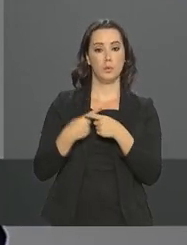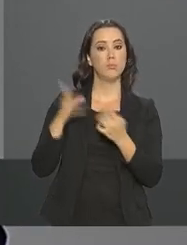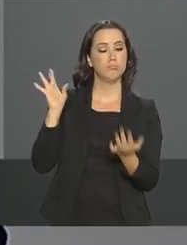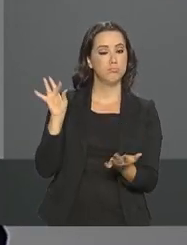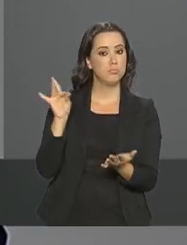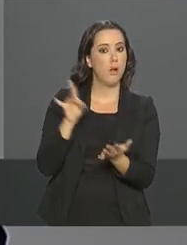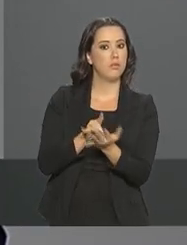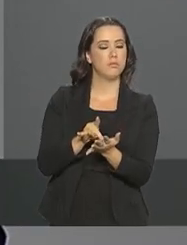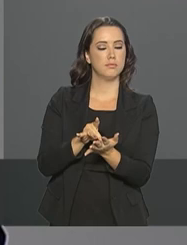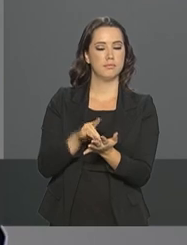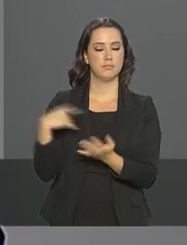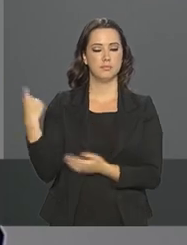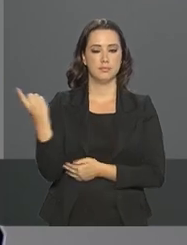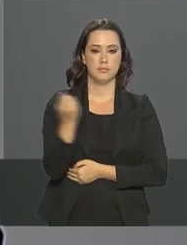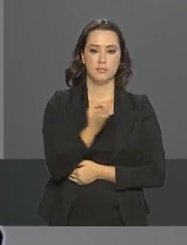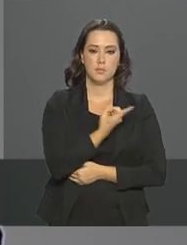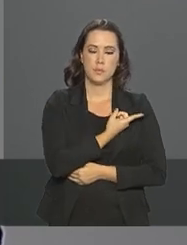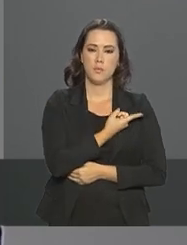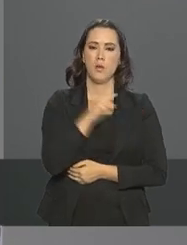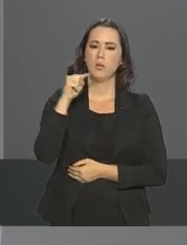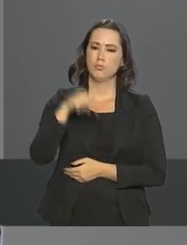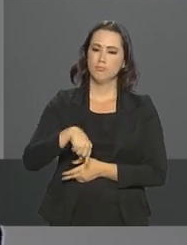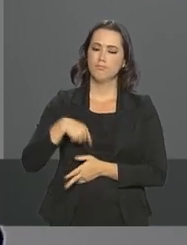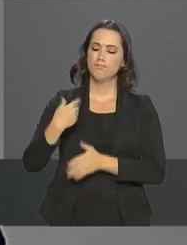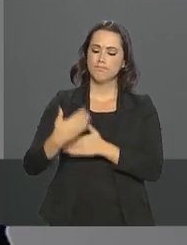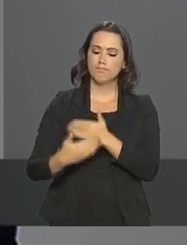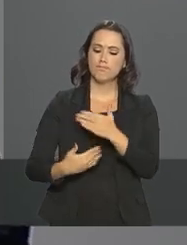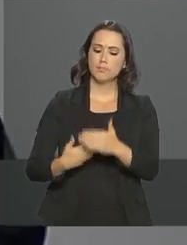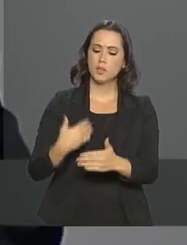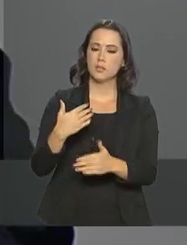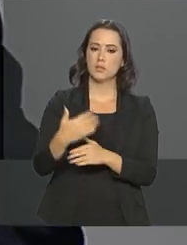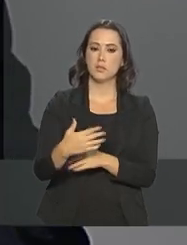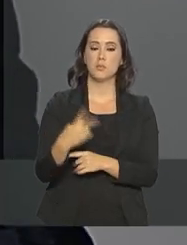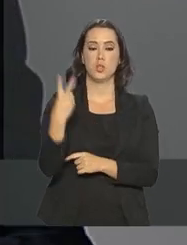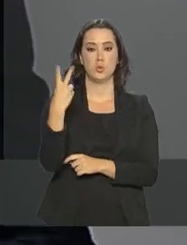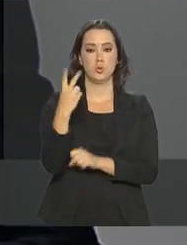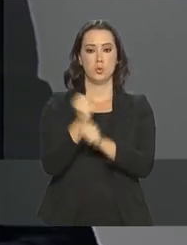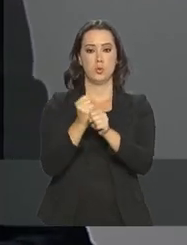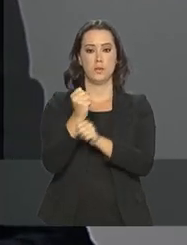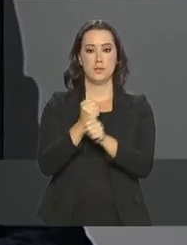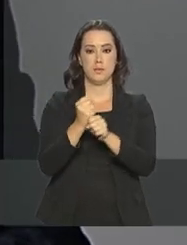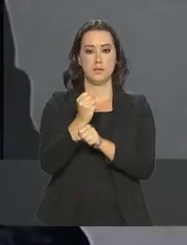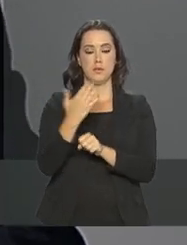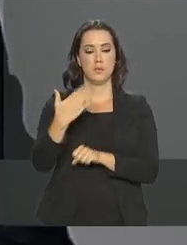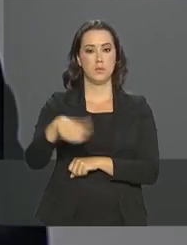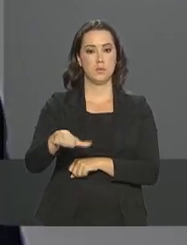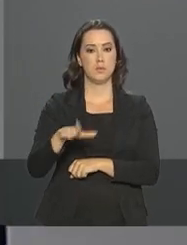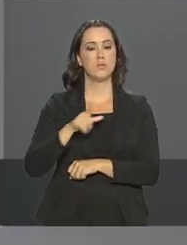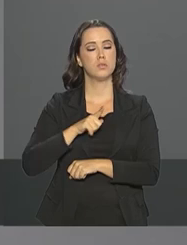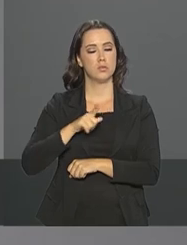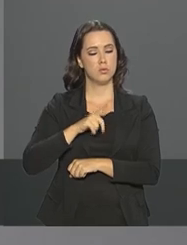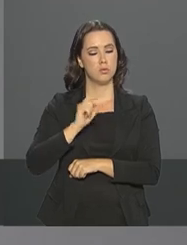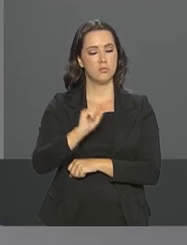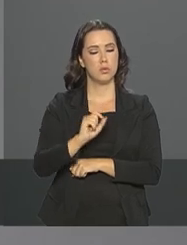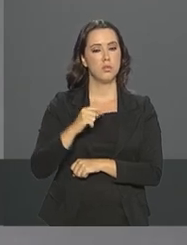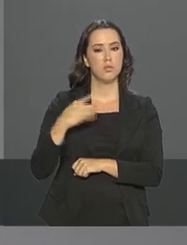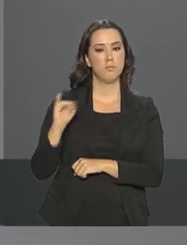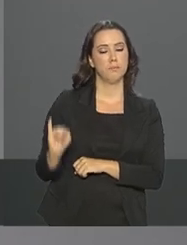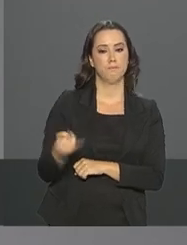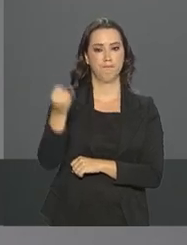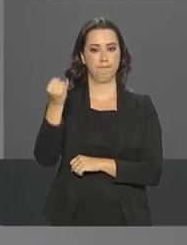nós nesta caminhada de dois anos e meio e eu tive a